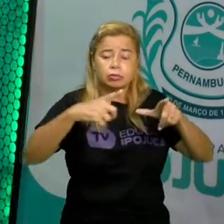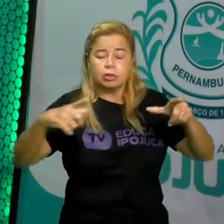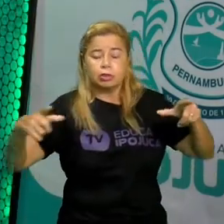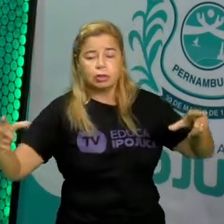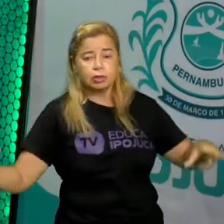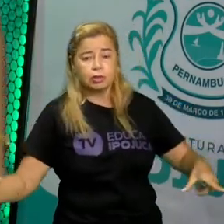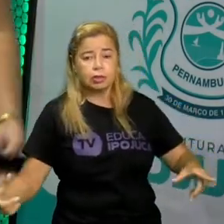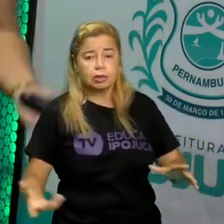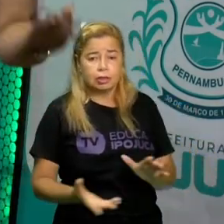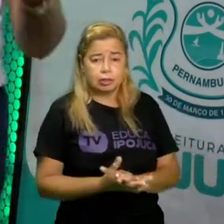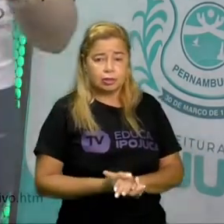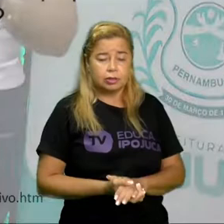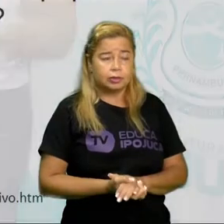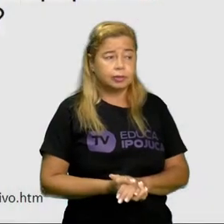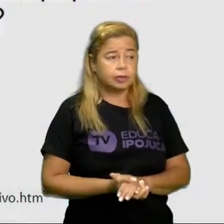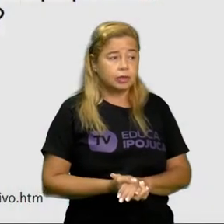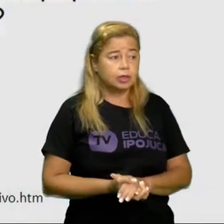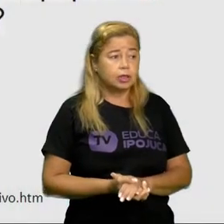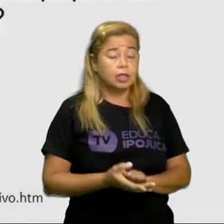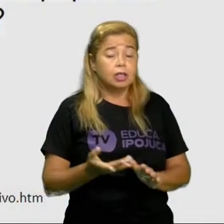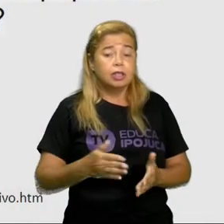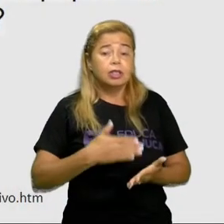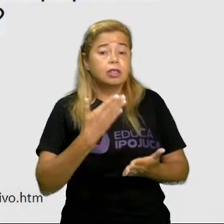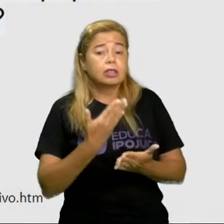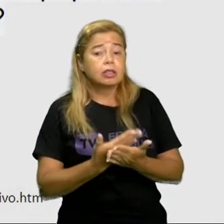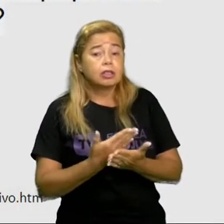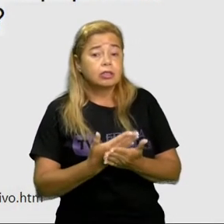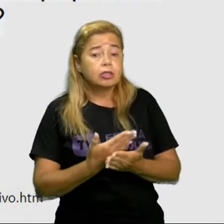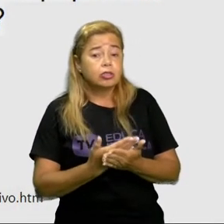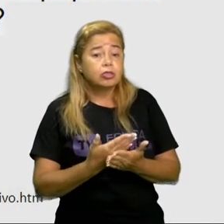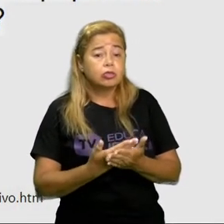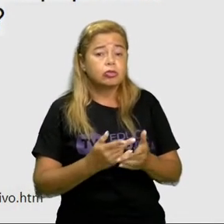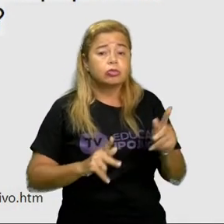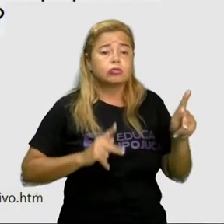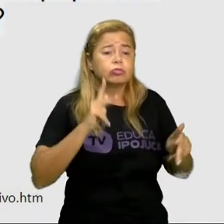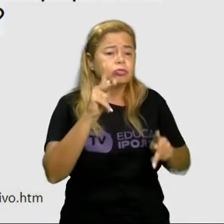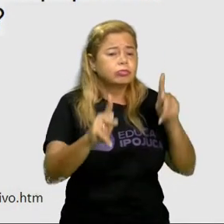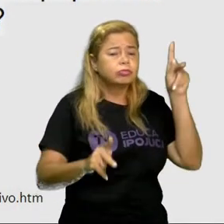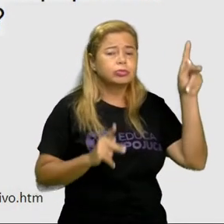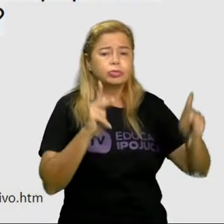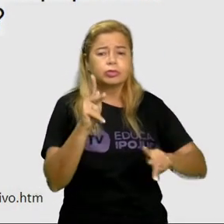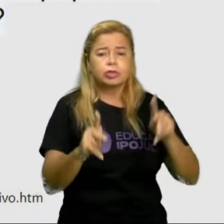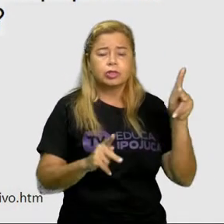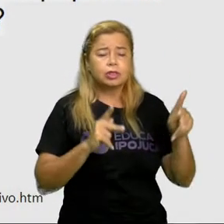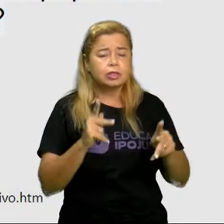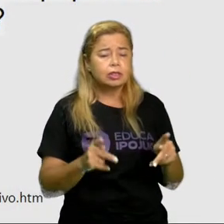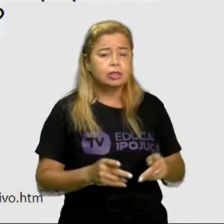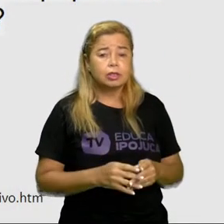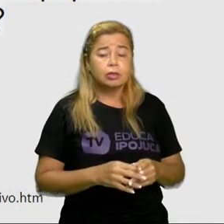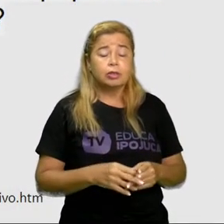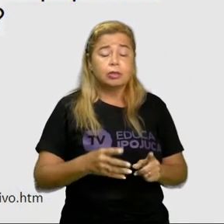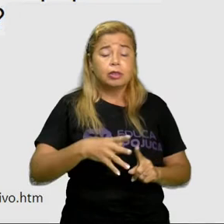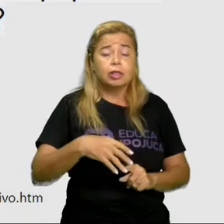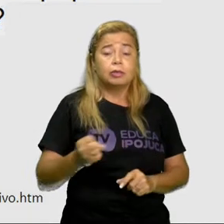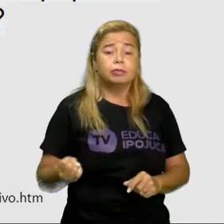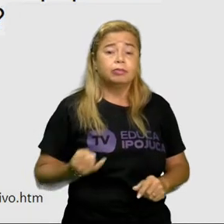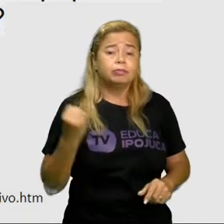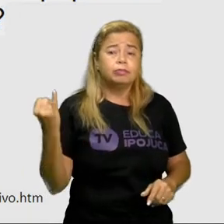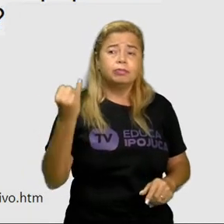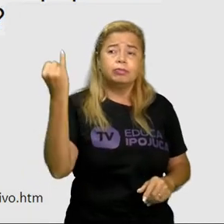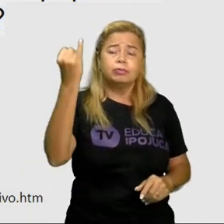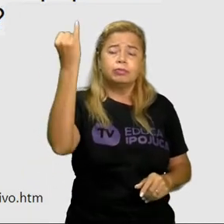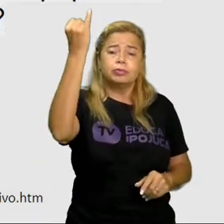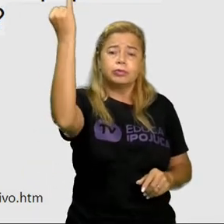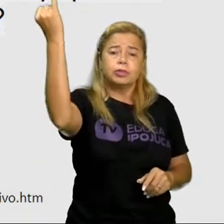densidade demográfica, ou o estudo da população relativa, é de suma importância para entender